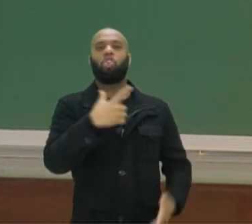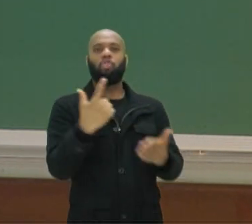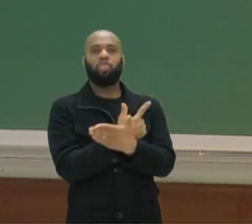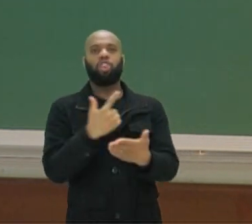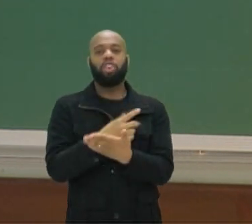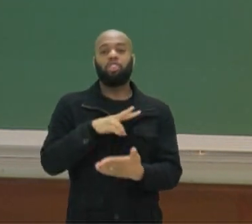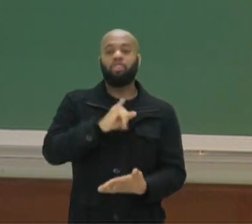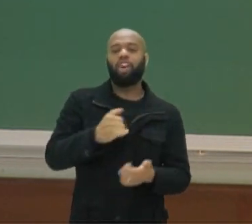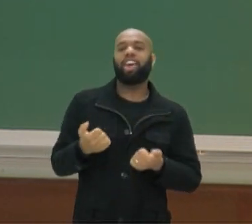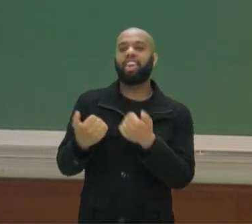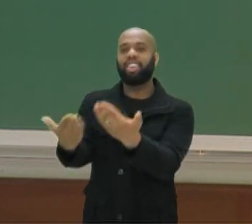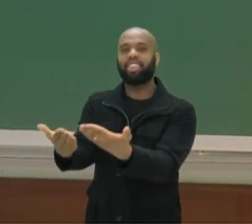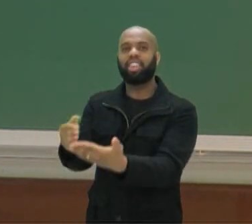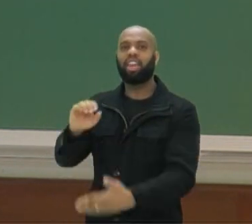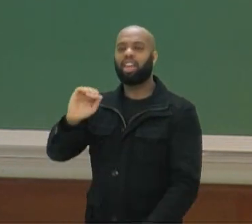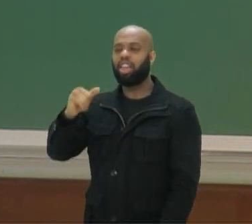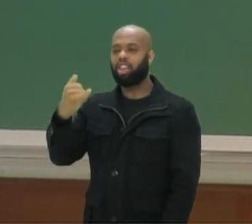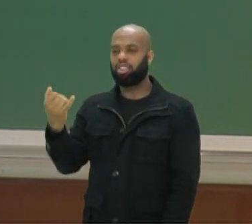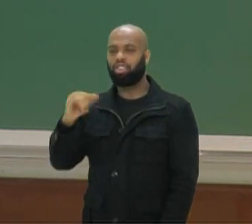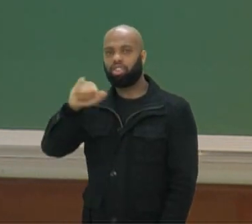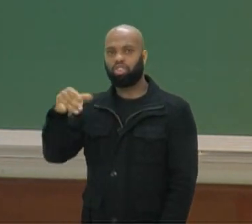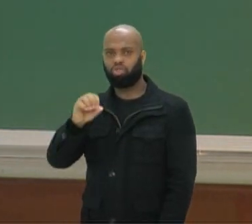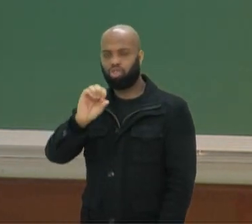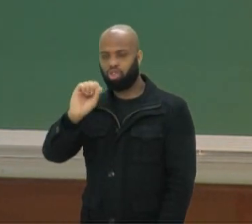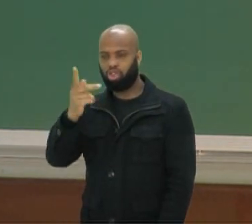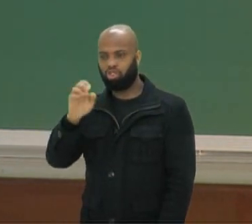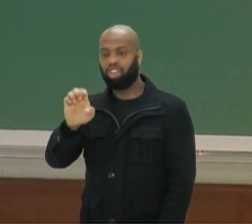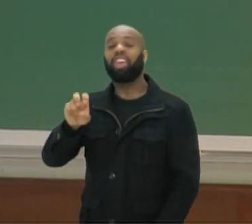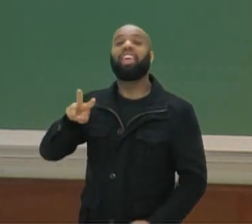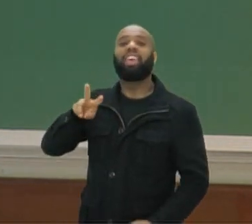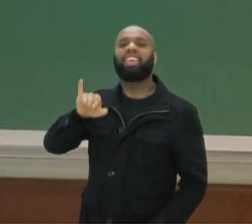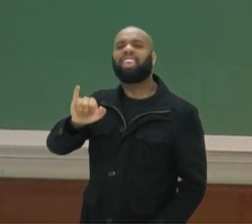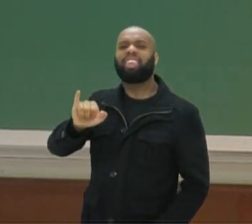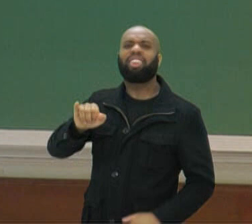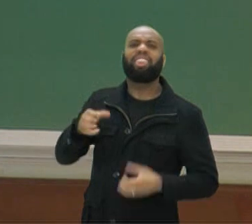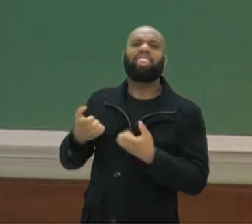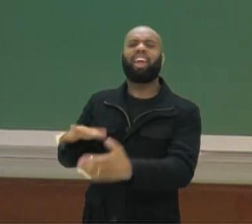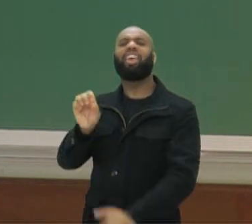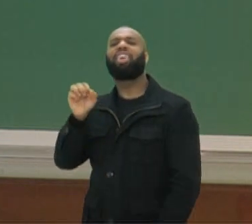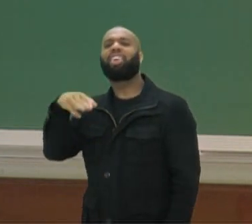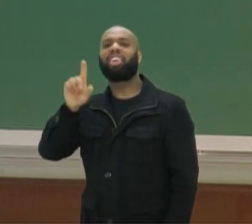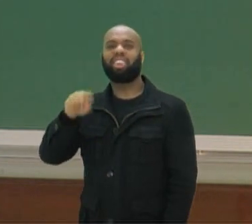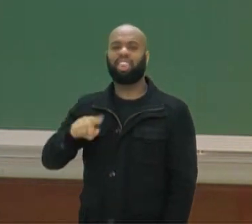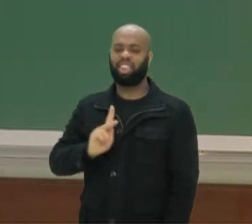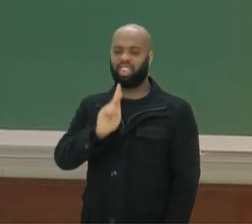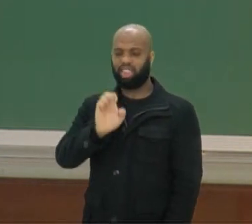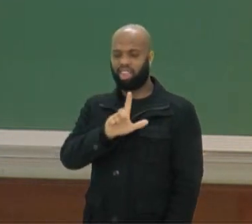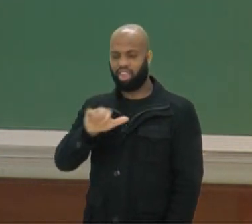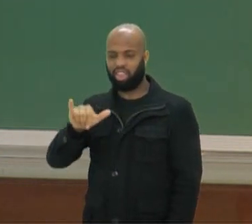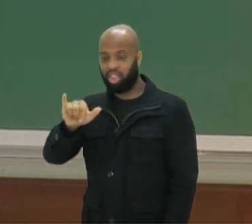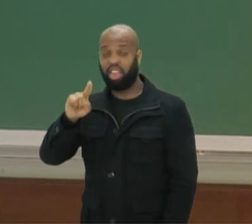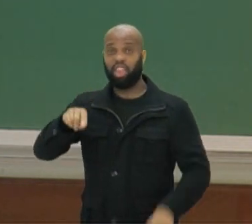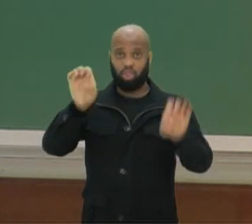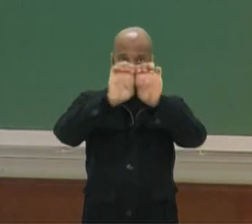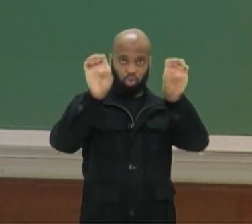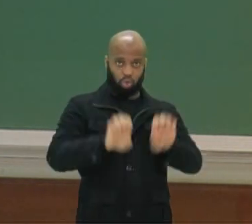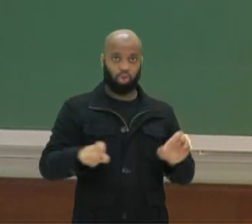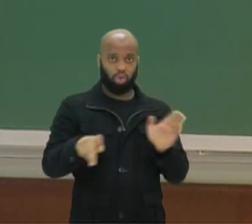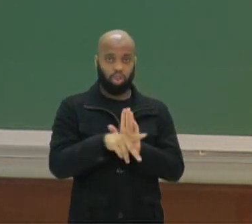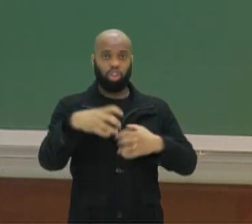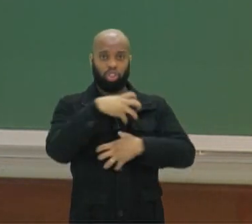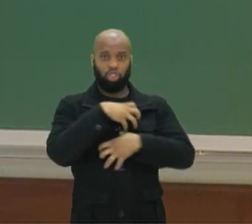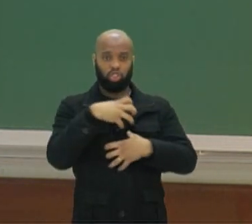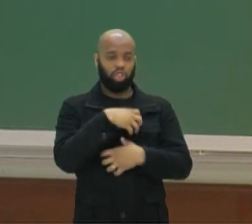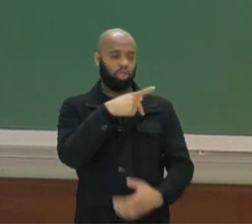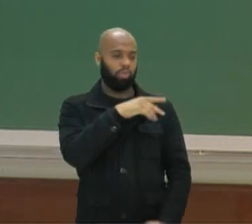será dado ao Josh pela Kelly. Repare que a estrutura ela se mantém de voz passiva, tá bom, gente? Sempre verbo